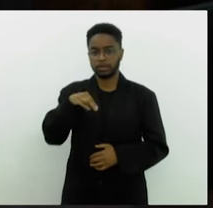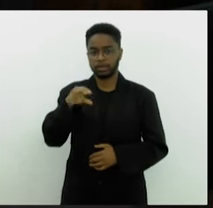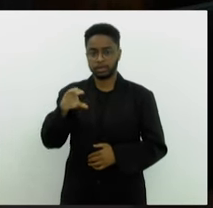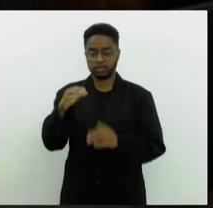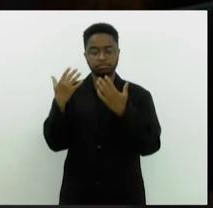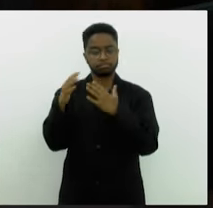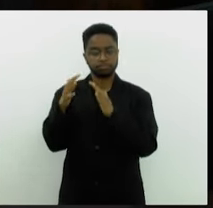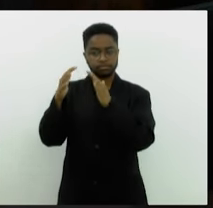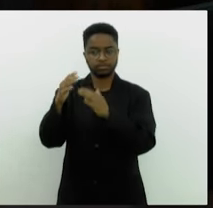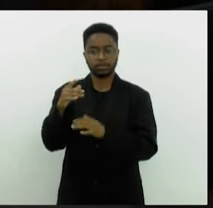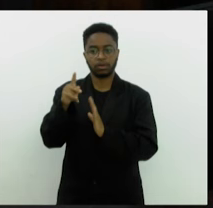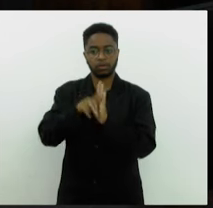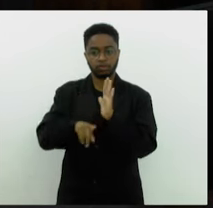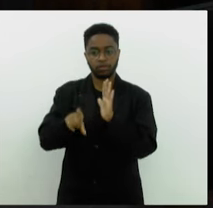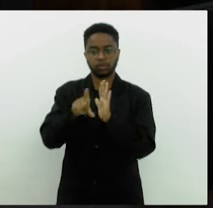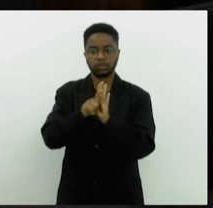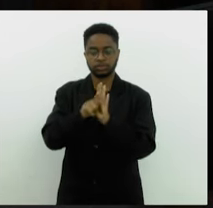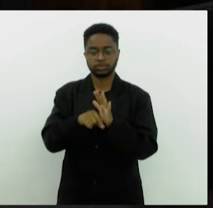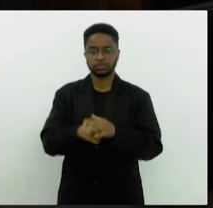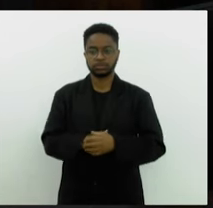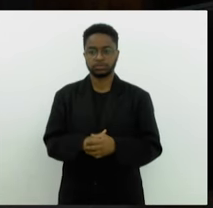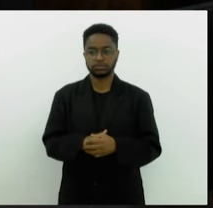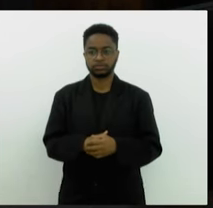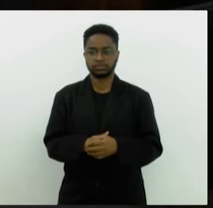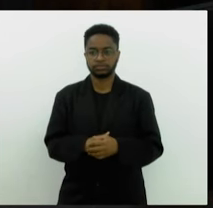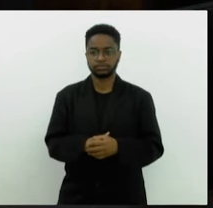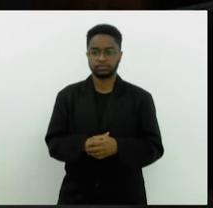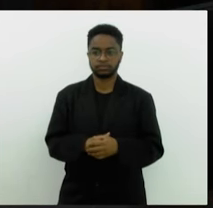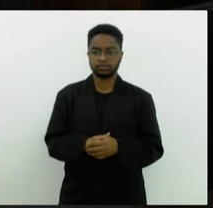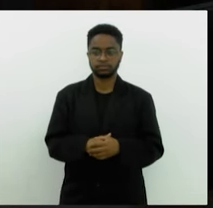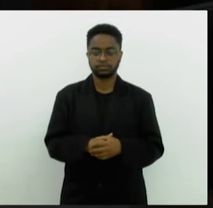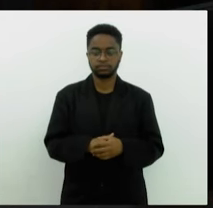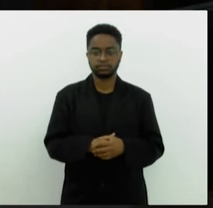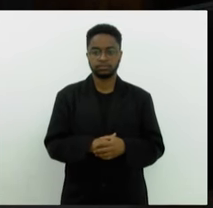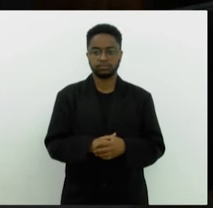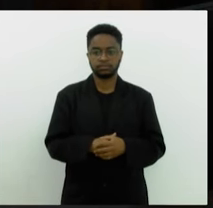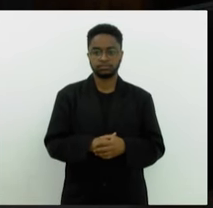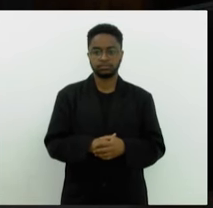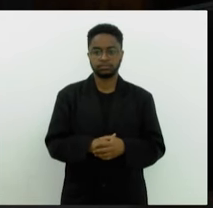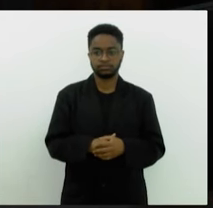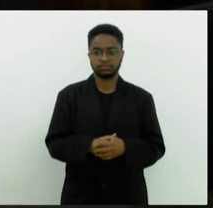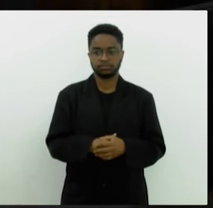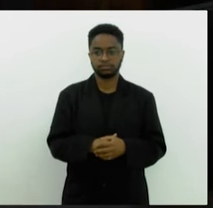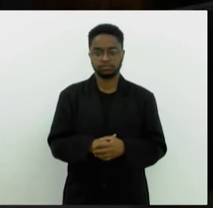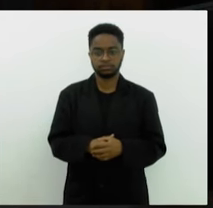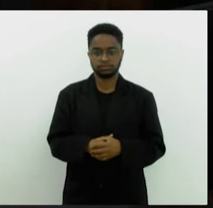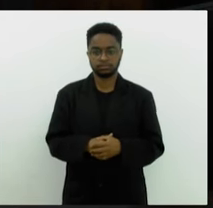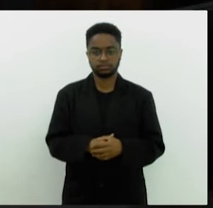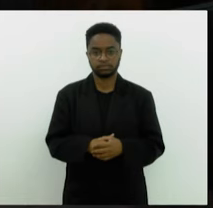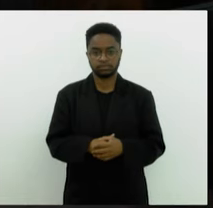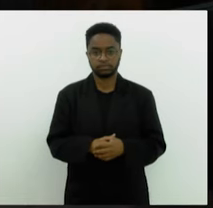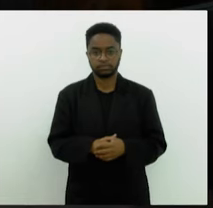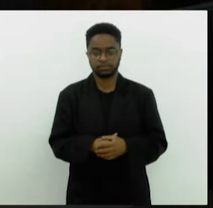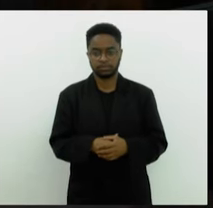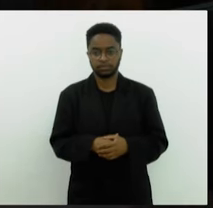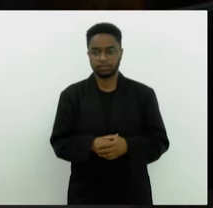elogiando o nosso projeto. É, nosso nobre deputado, Lorde.